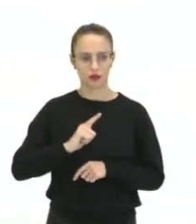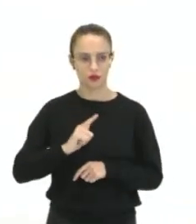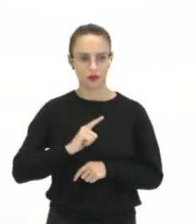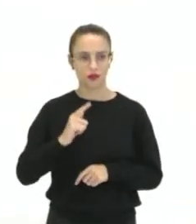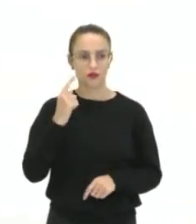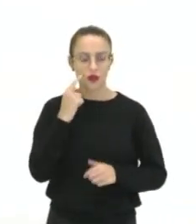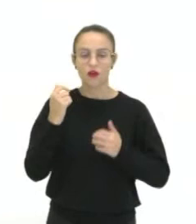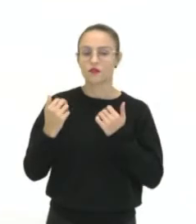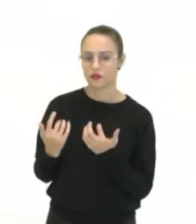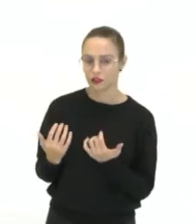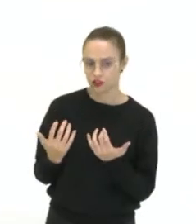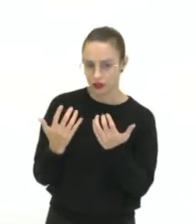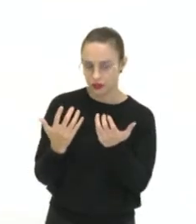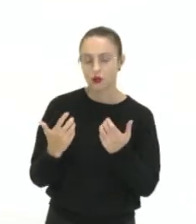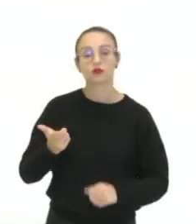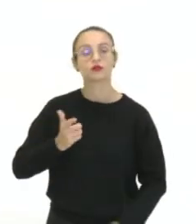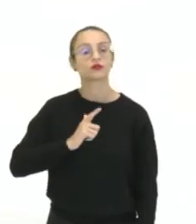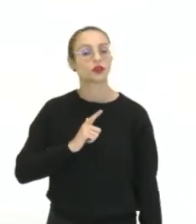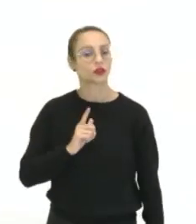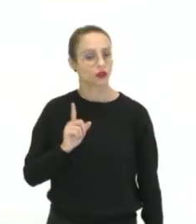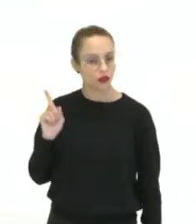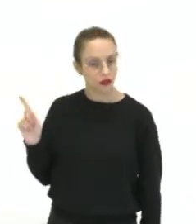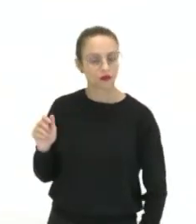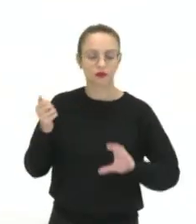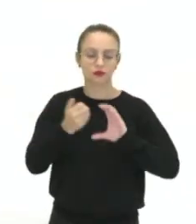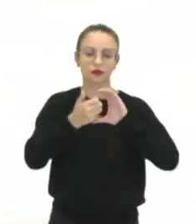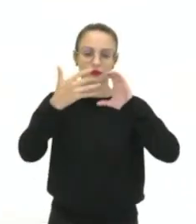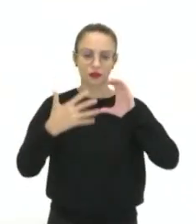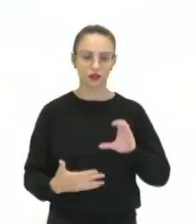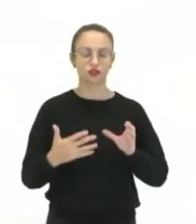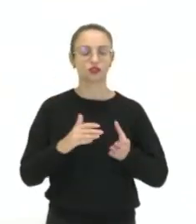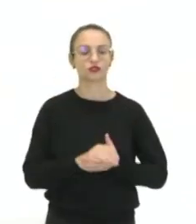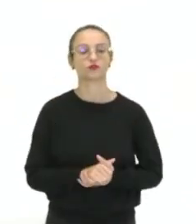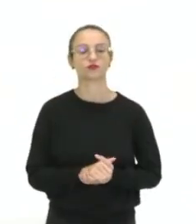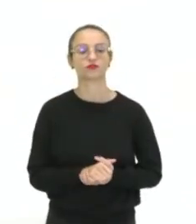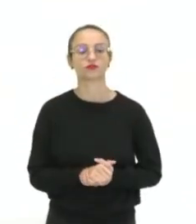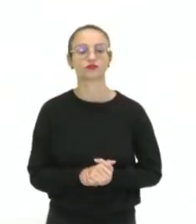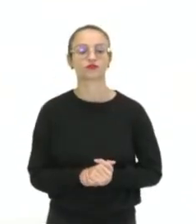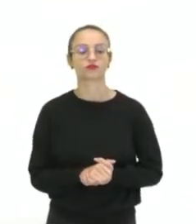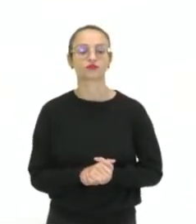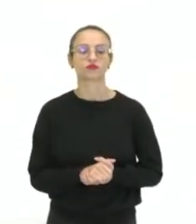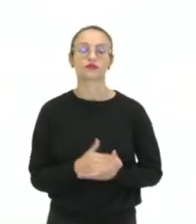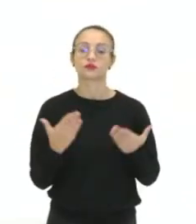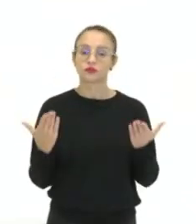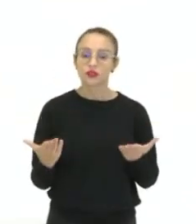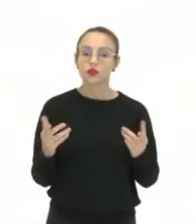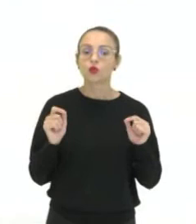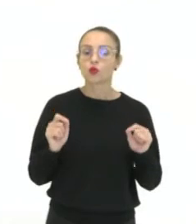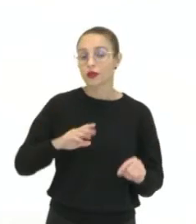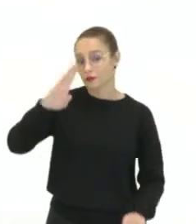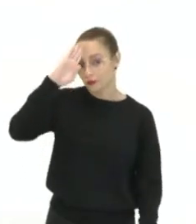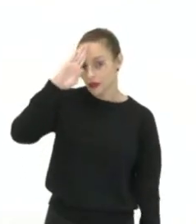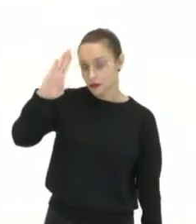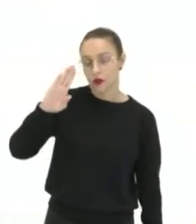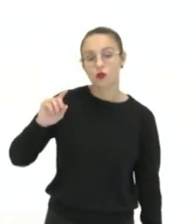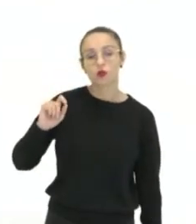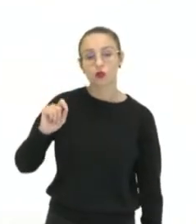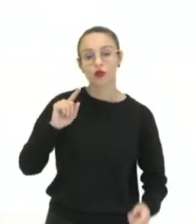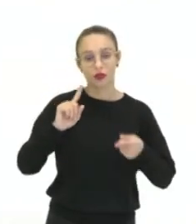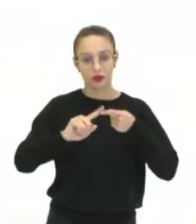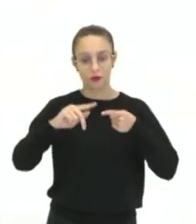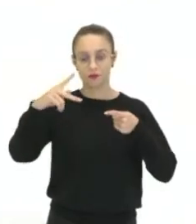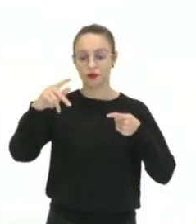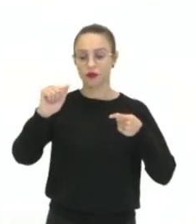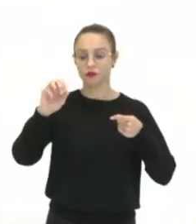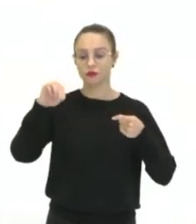pensa em vegetação, a gente tem essas características ali da região sul do Brasil, certo? Sendo que predominam ali os pampas